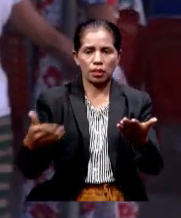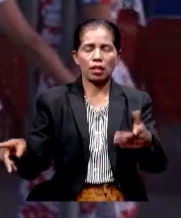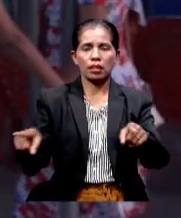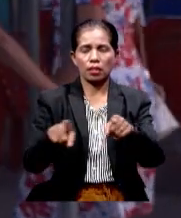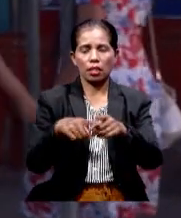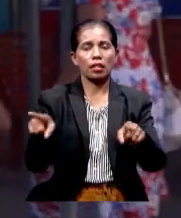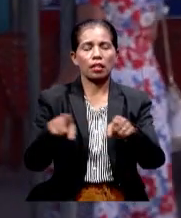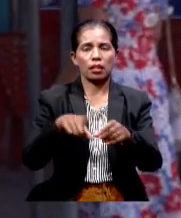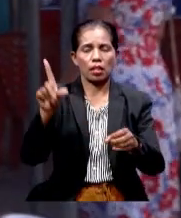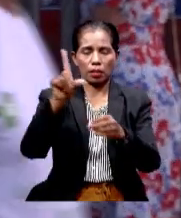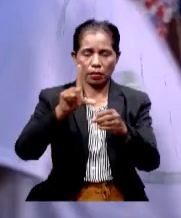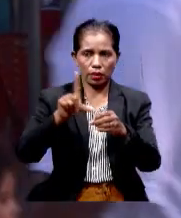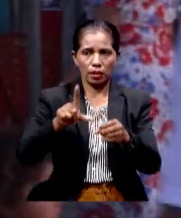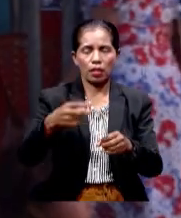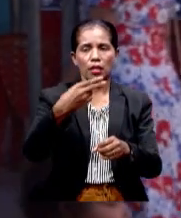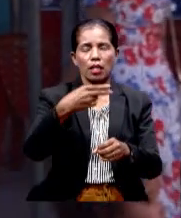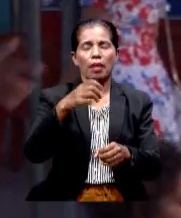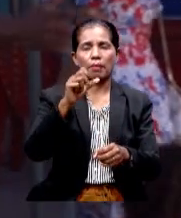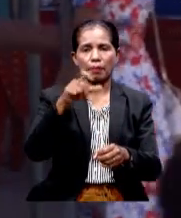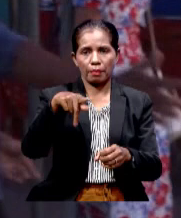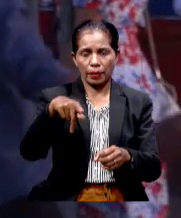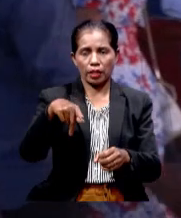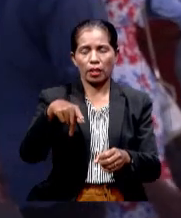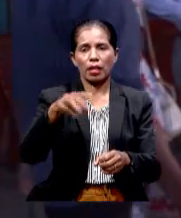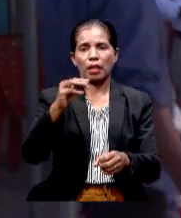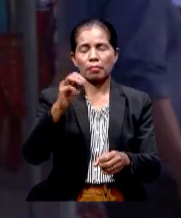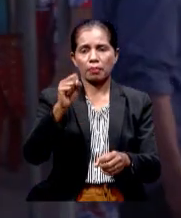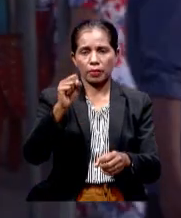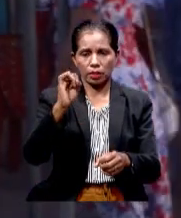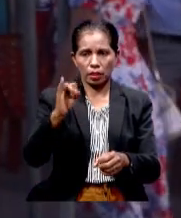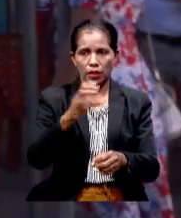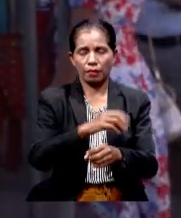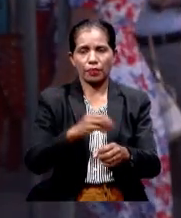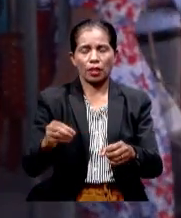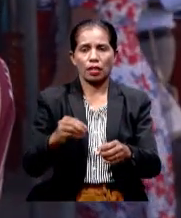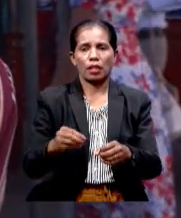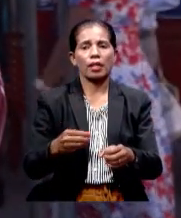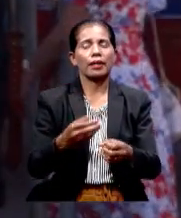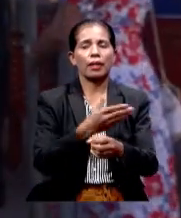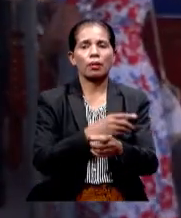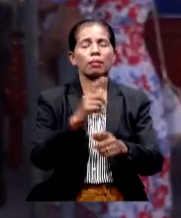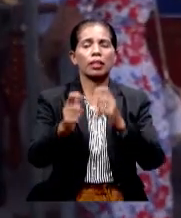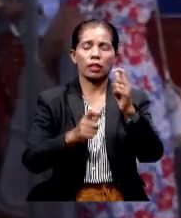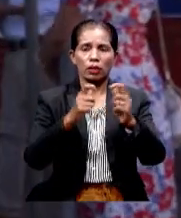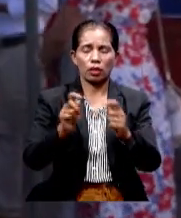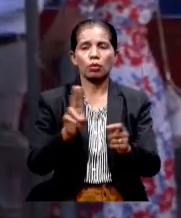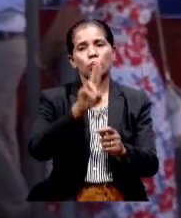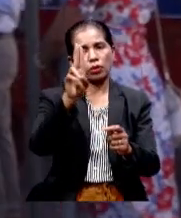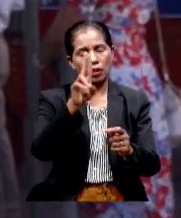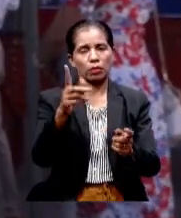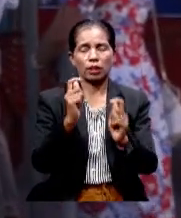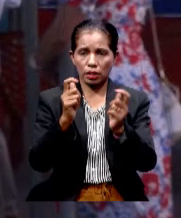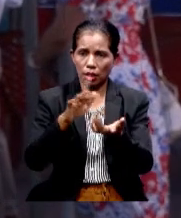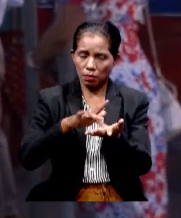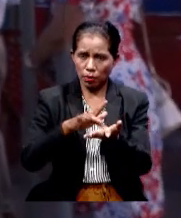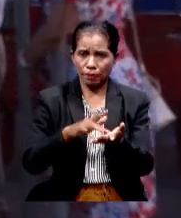HPLC, HPLC ne bahasa ne HPLC ne ne equipamentos technology high technology ne bem aqui tabela utilizar e de